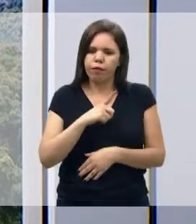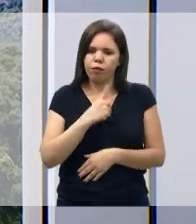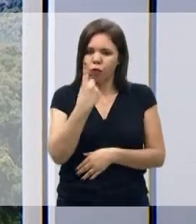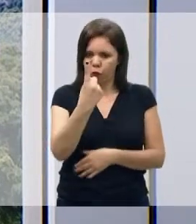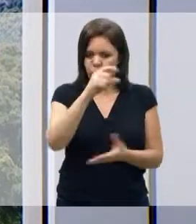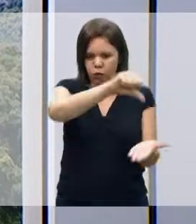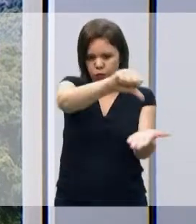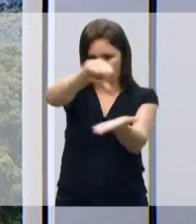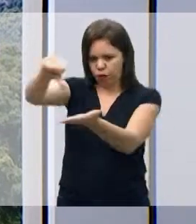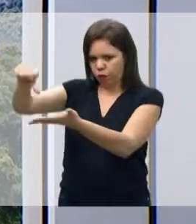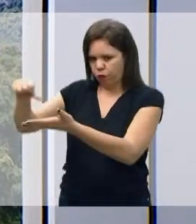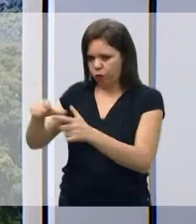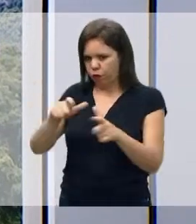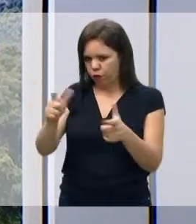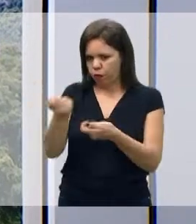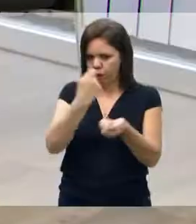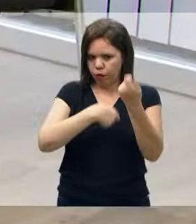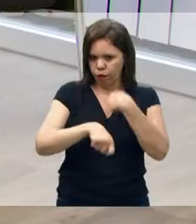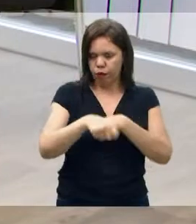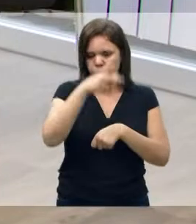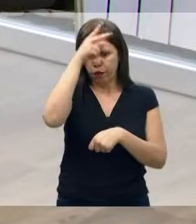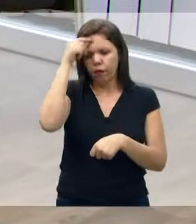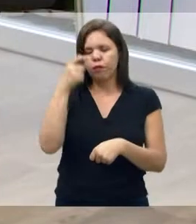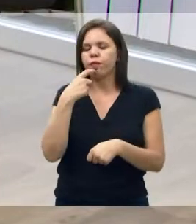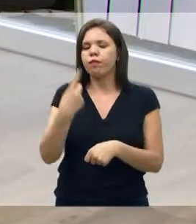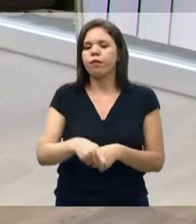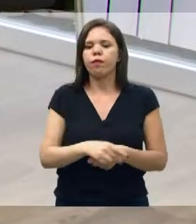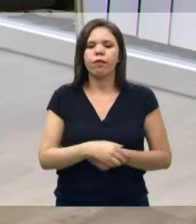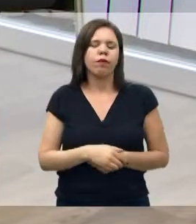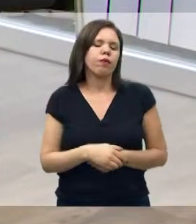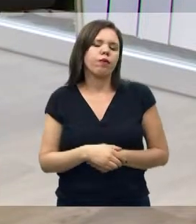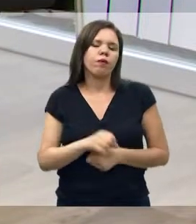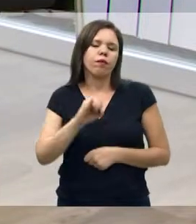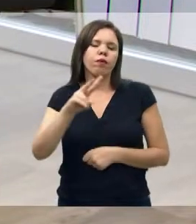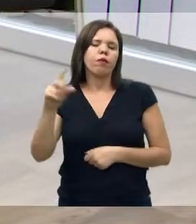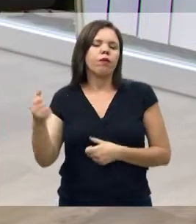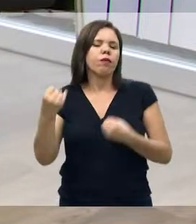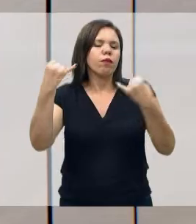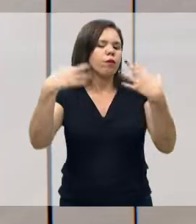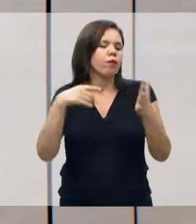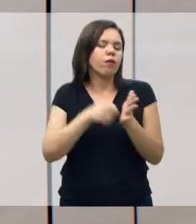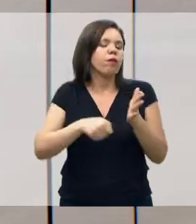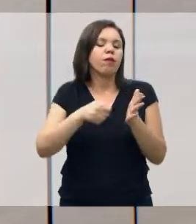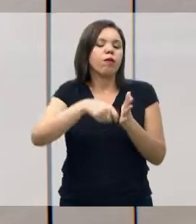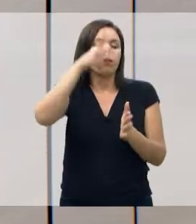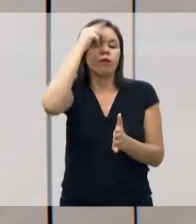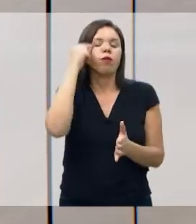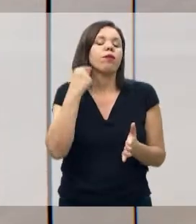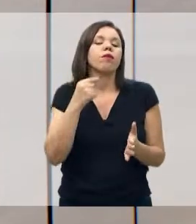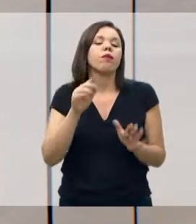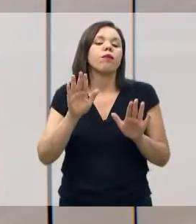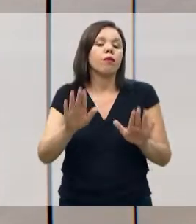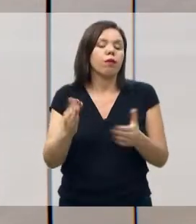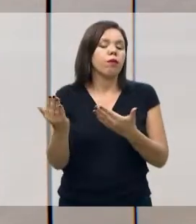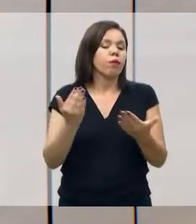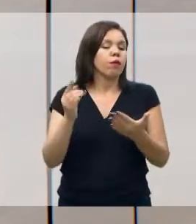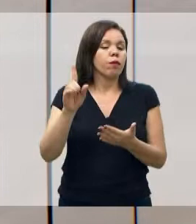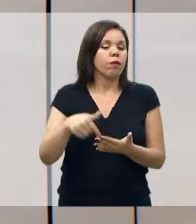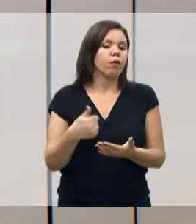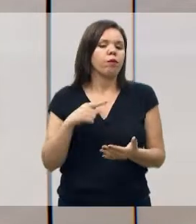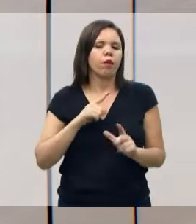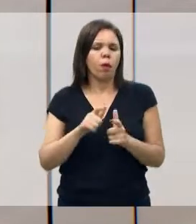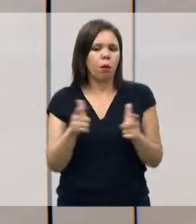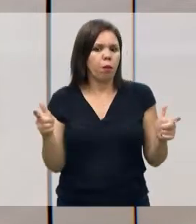mesmo em cada região administrativa do município. Silvia, a gente está falando de políticas públicas, mas paralelo a isso, se vê